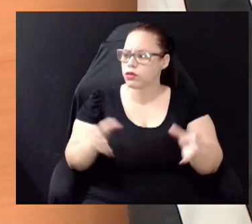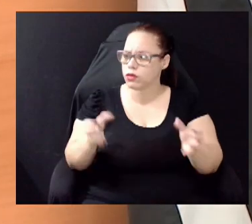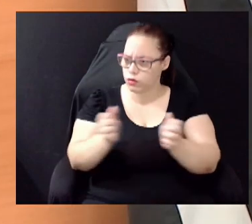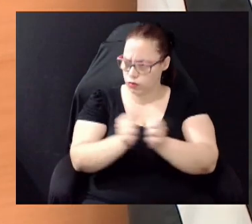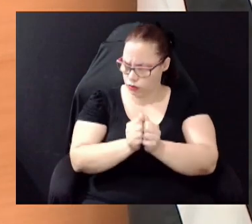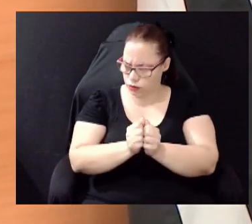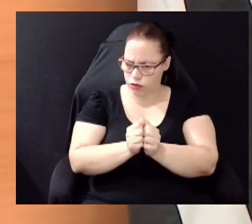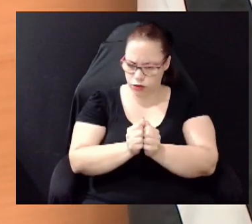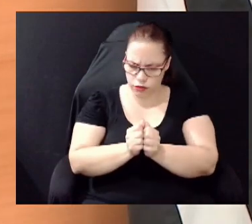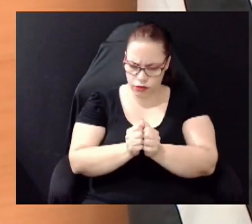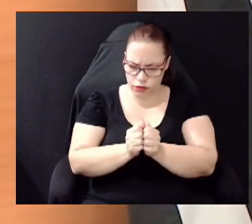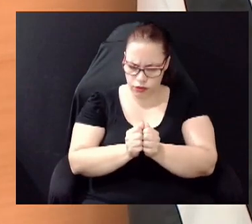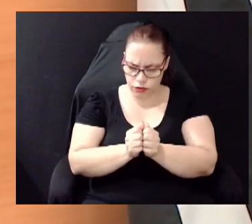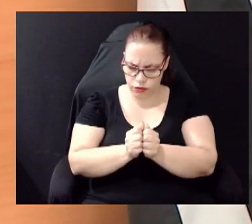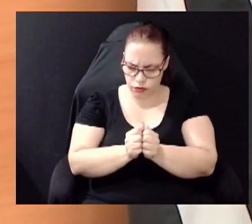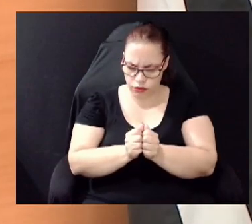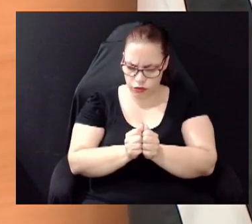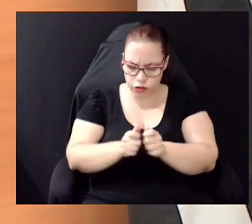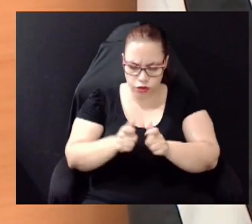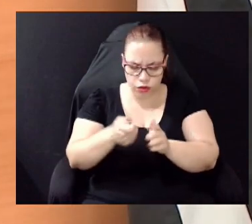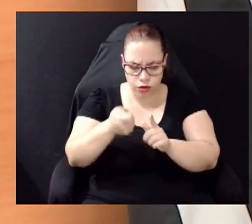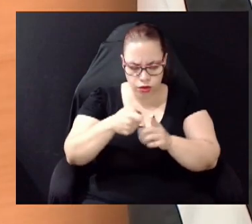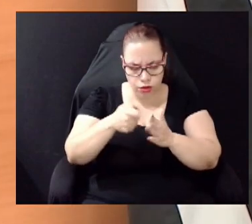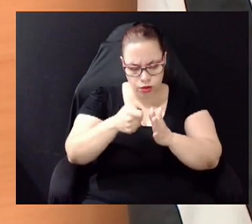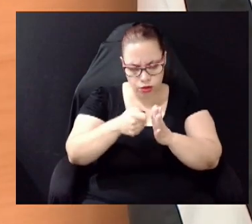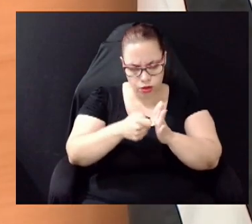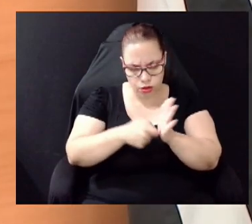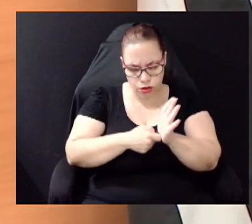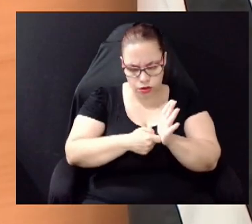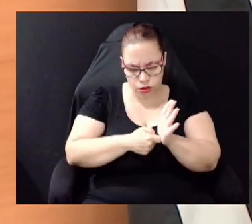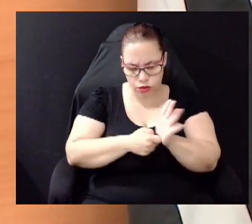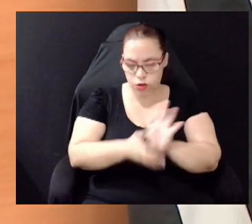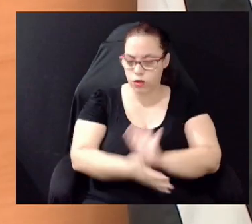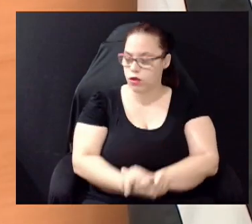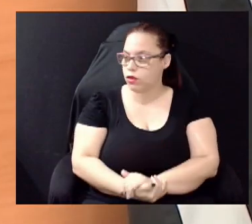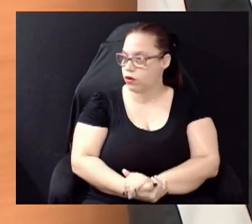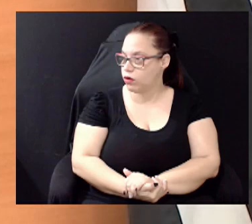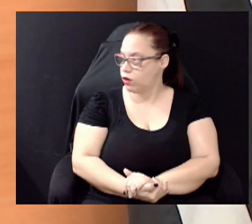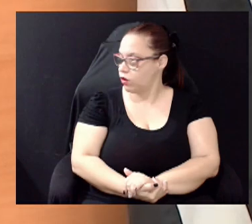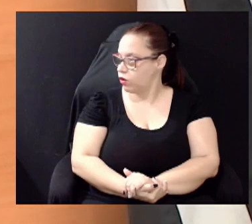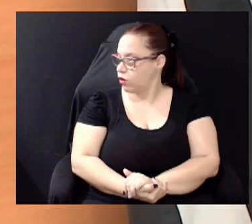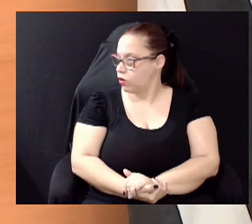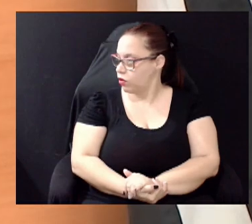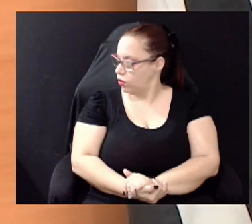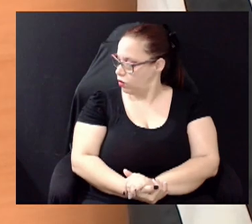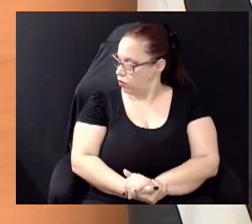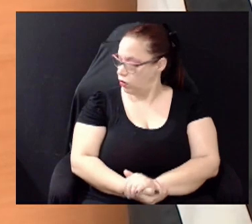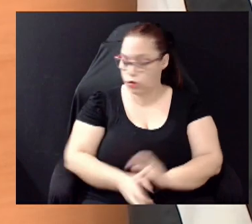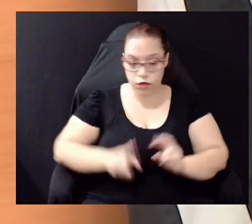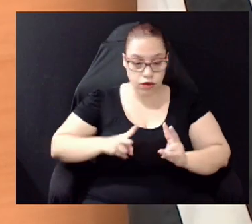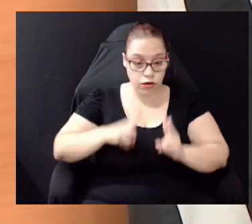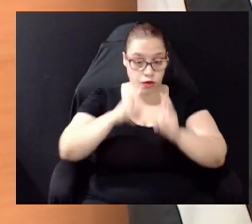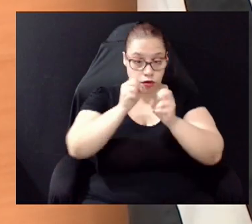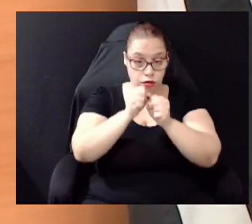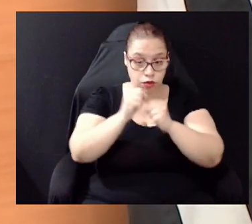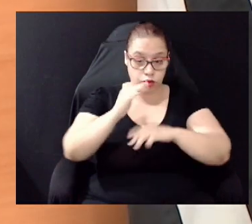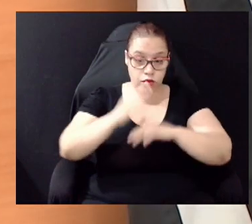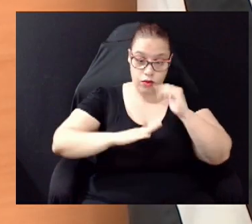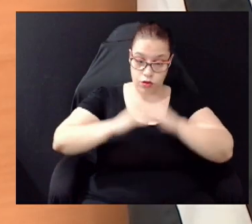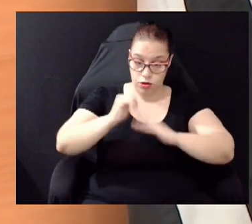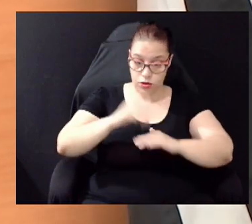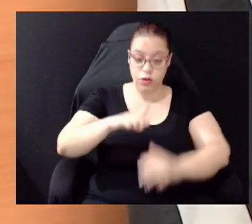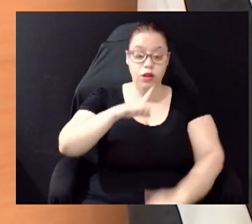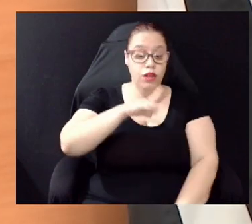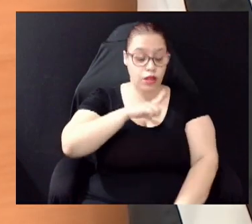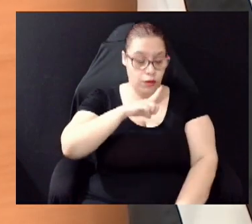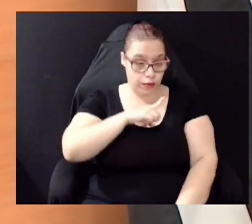o grito, um levante, o grito de glória mesmo, buscar para poder fortalecer os serviços existentes e